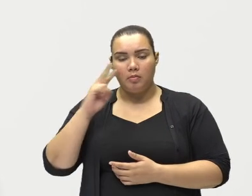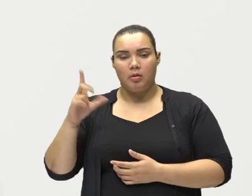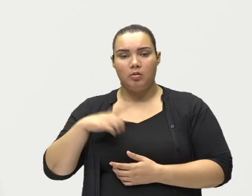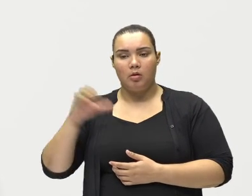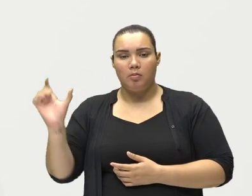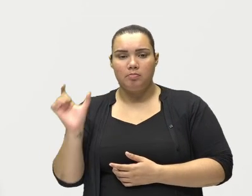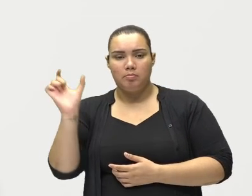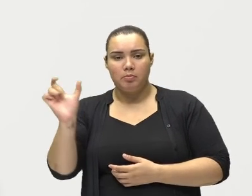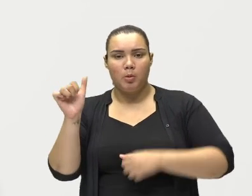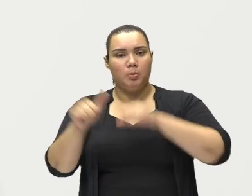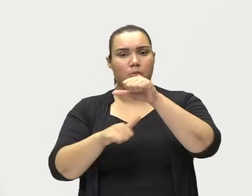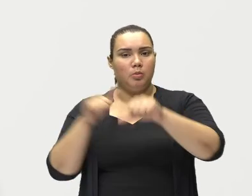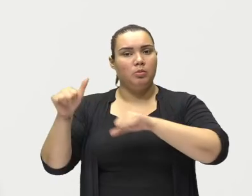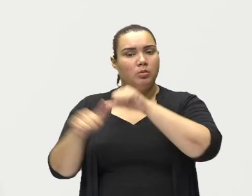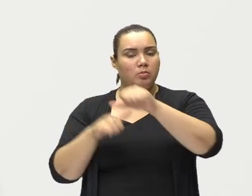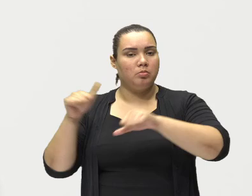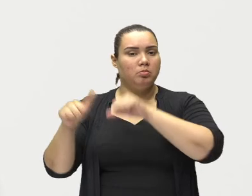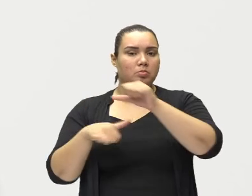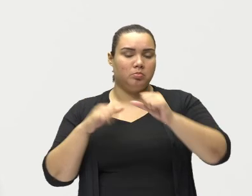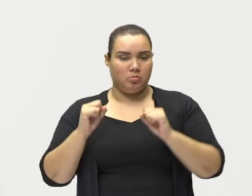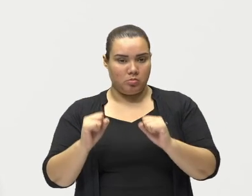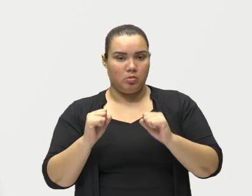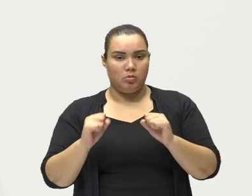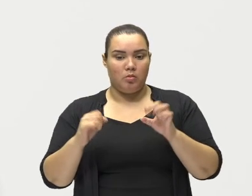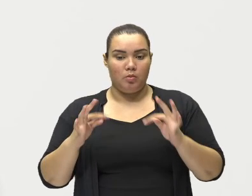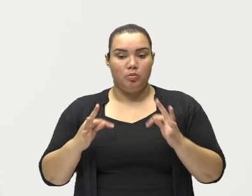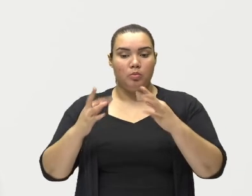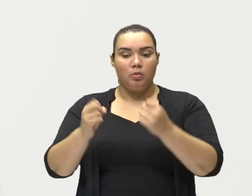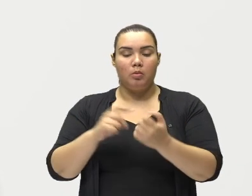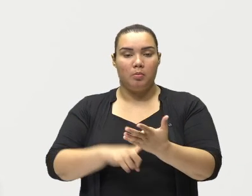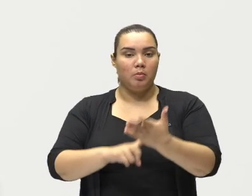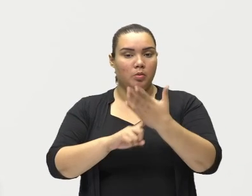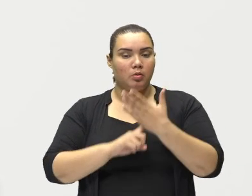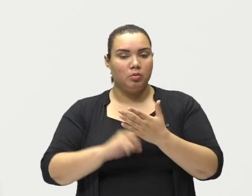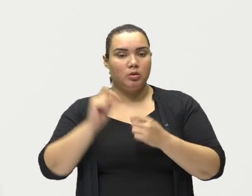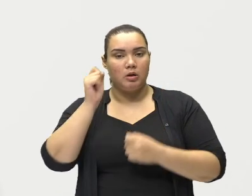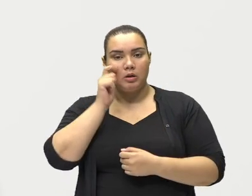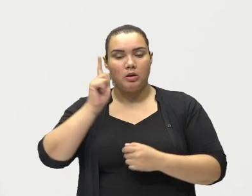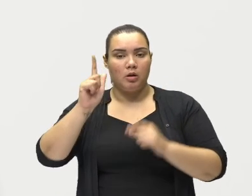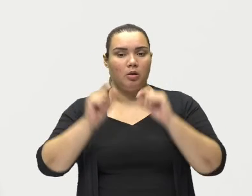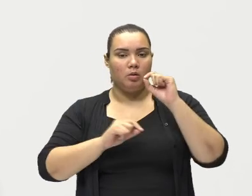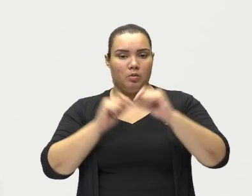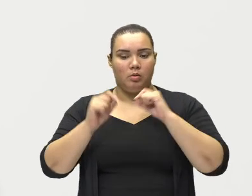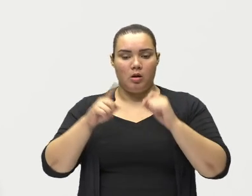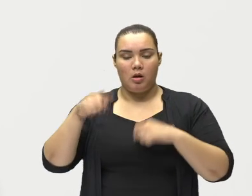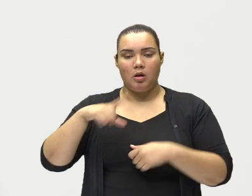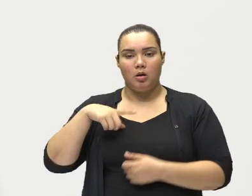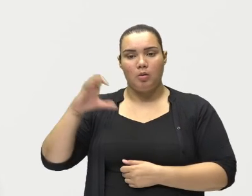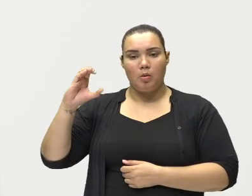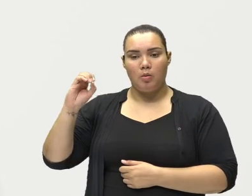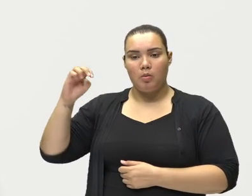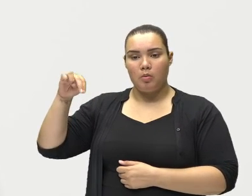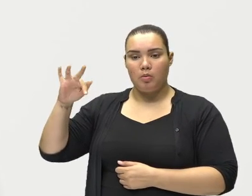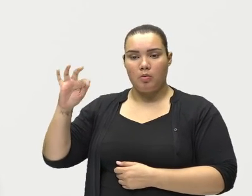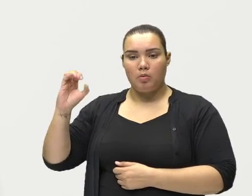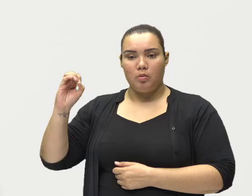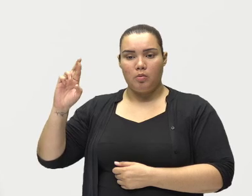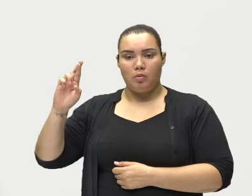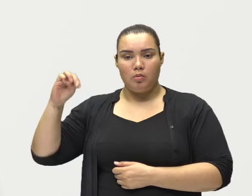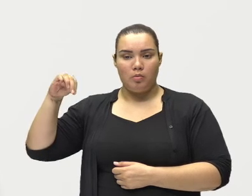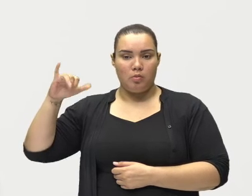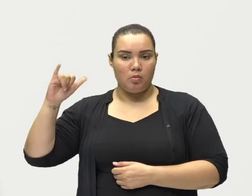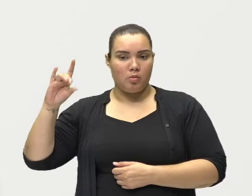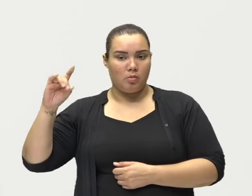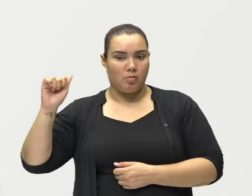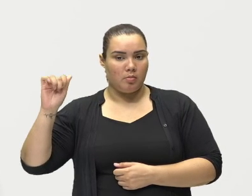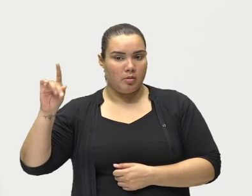conforme consta o manual, todas elas vão trazer essa ideia aqui de conformidade. Conforme, segundo